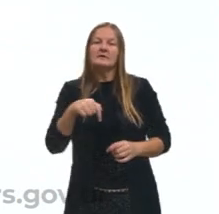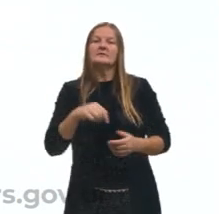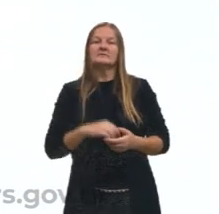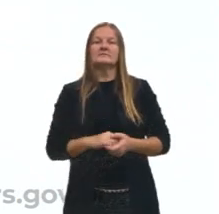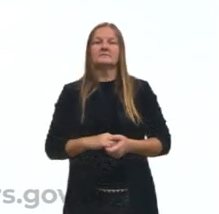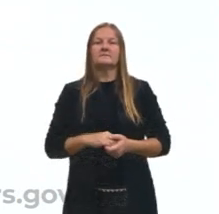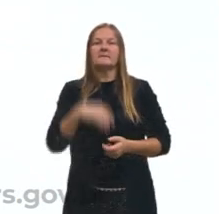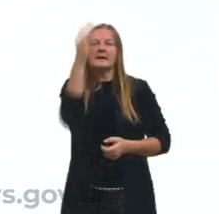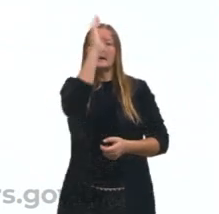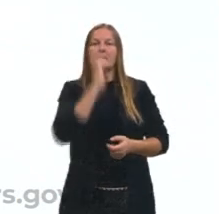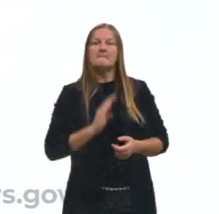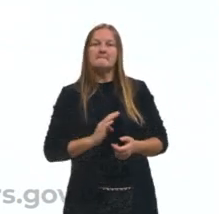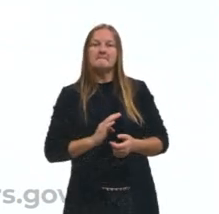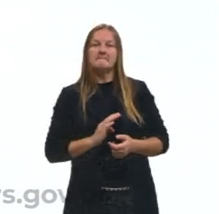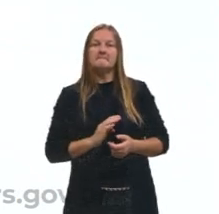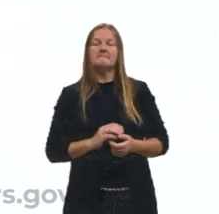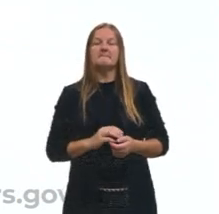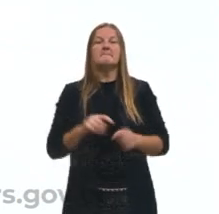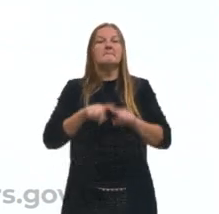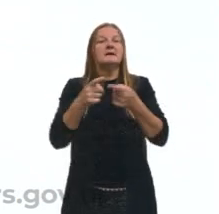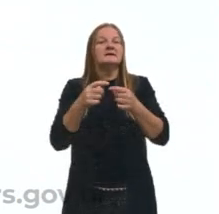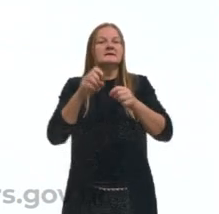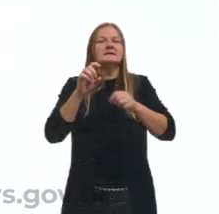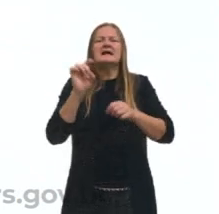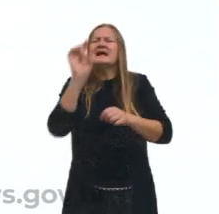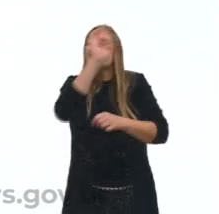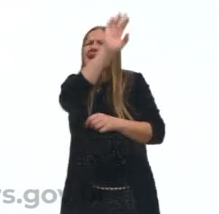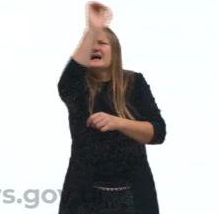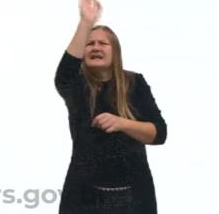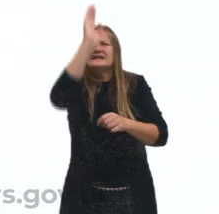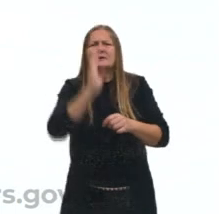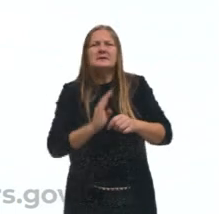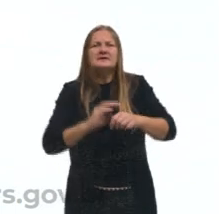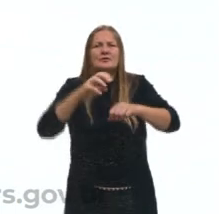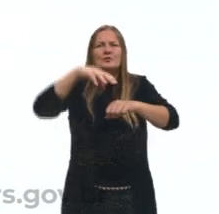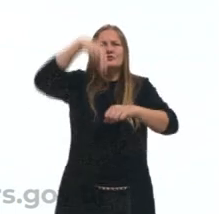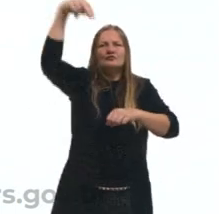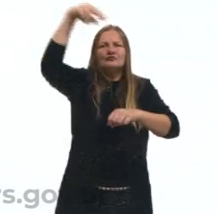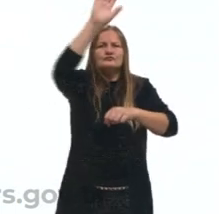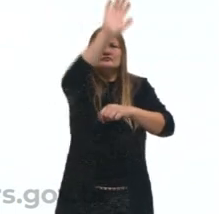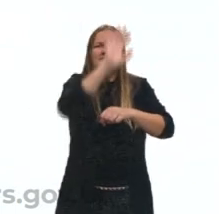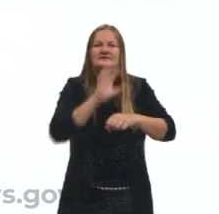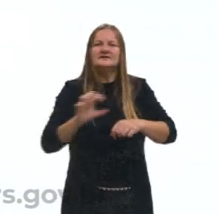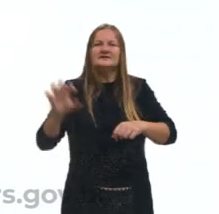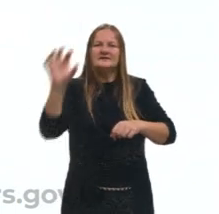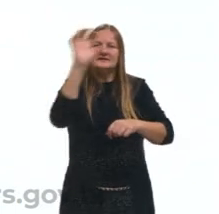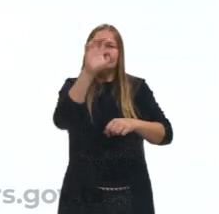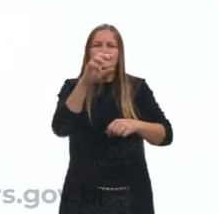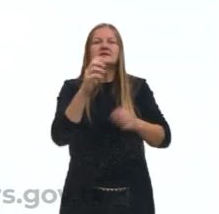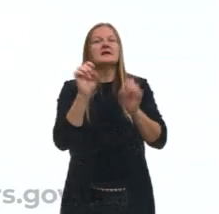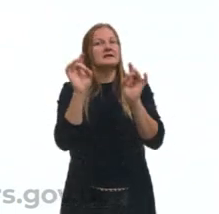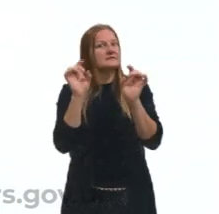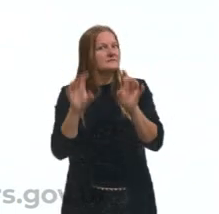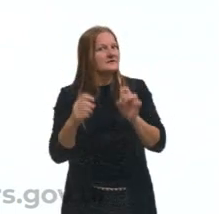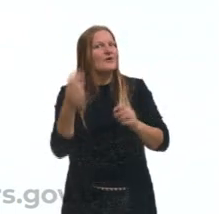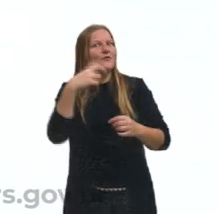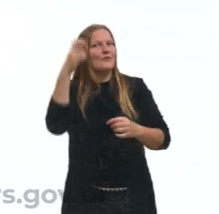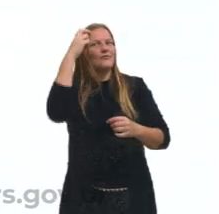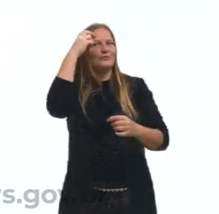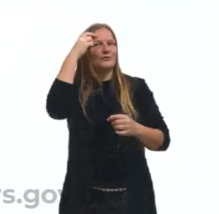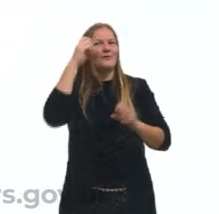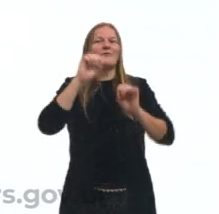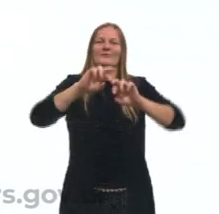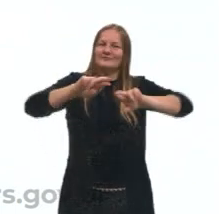uma grande cultura brasileira mas cada estado cada cidade tem as suas especificidades culturais né nesse